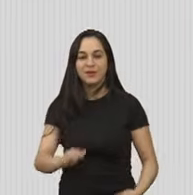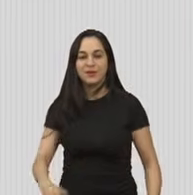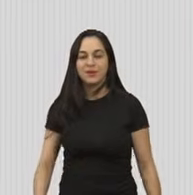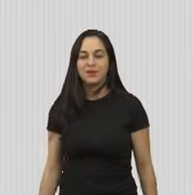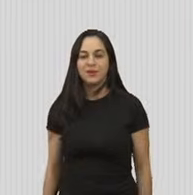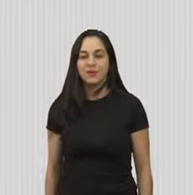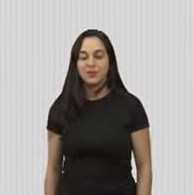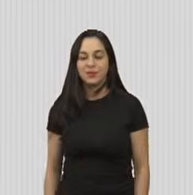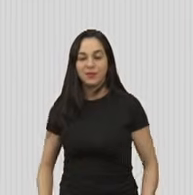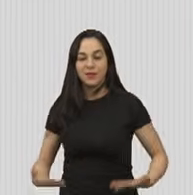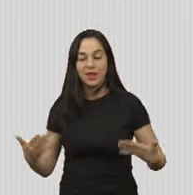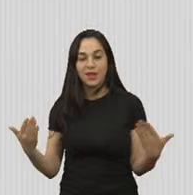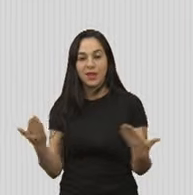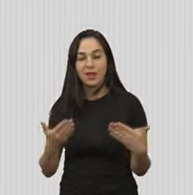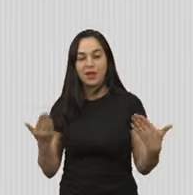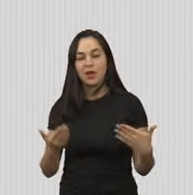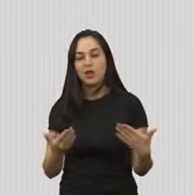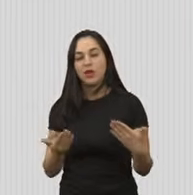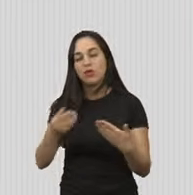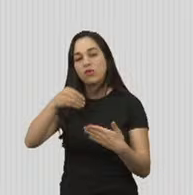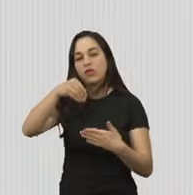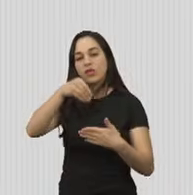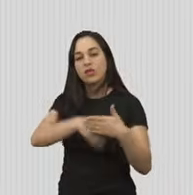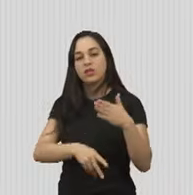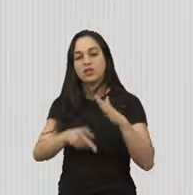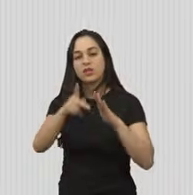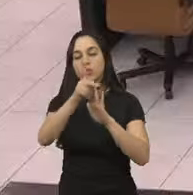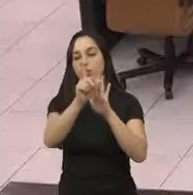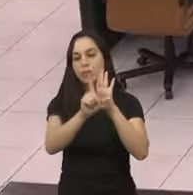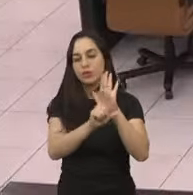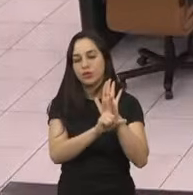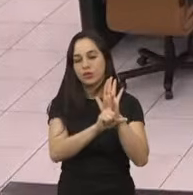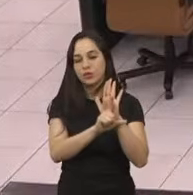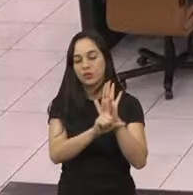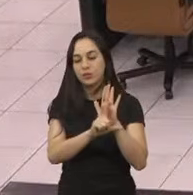Agora passaremos à votação do projeto.